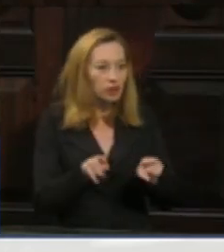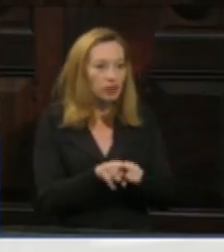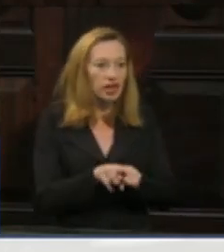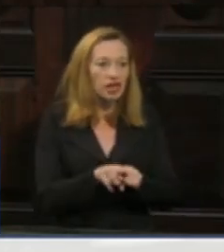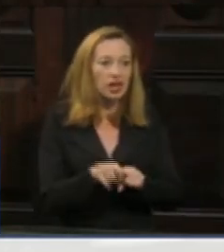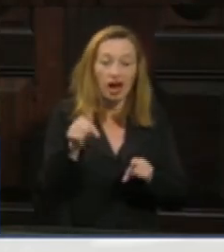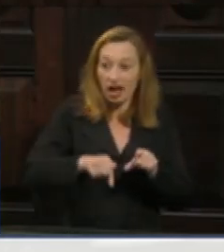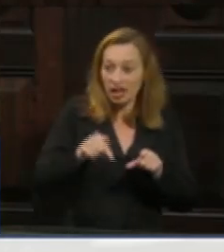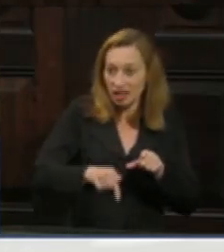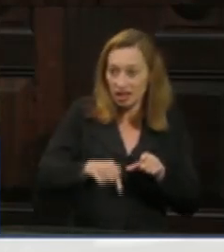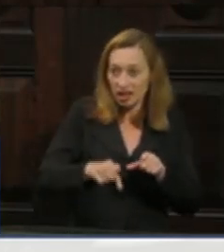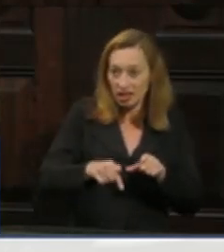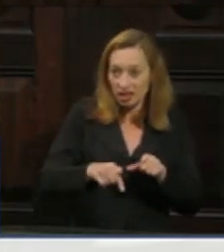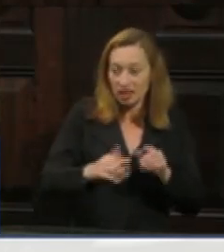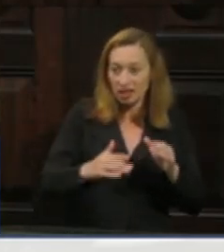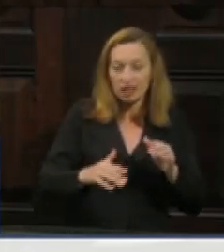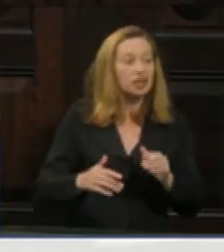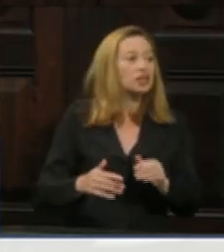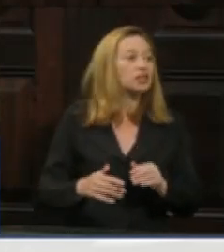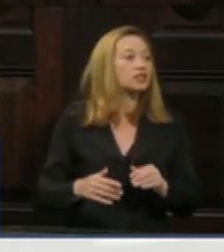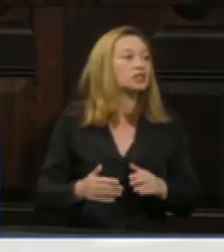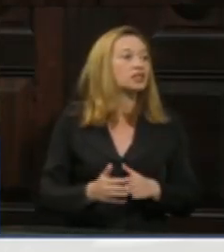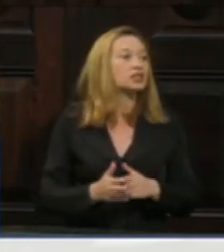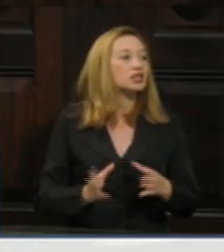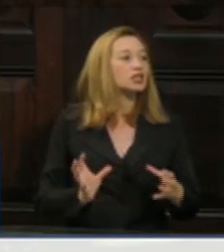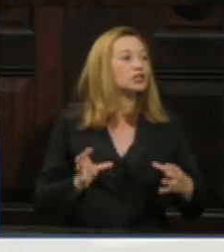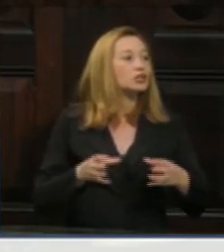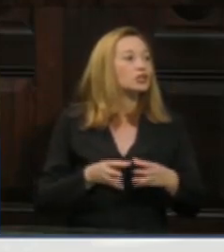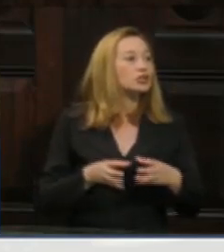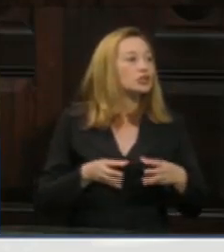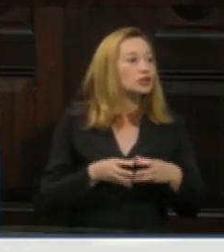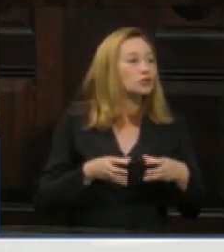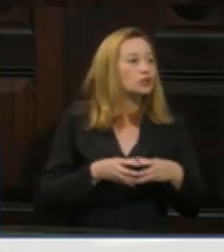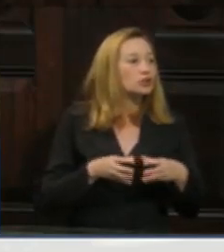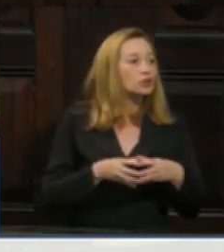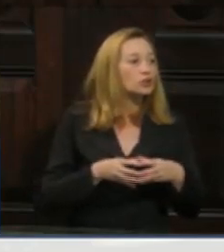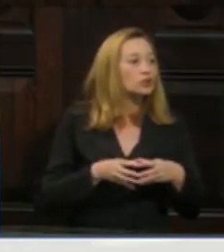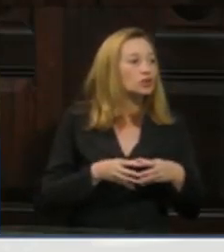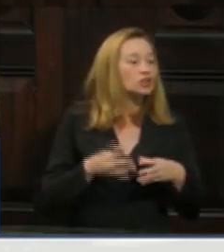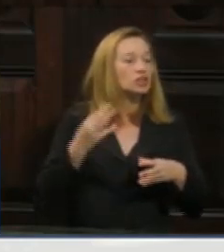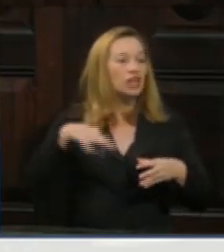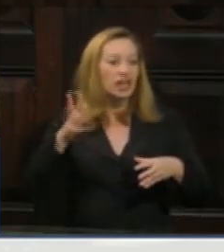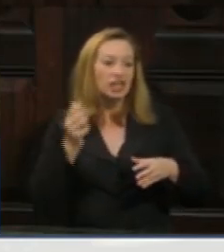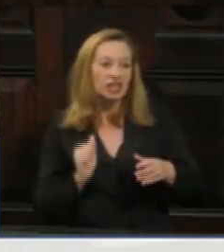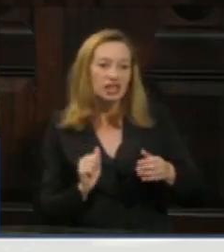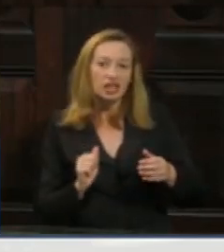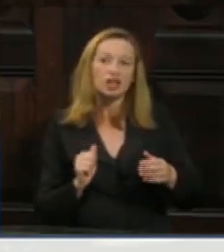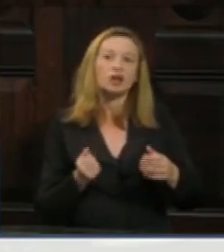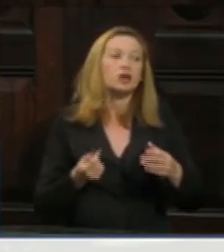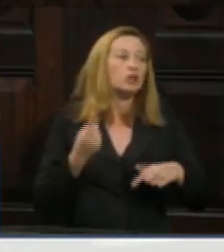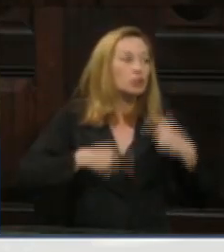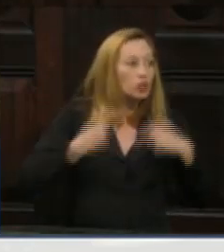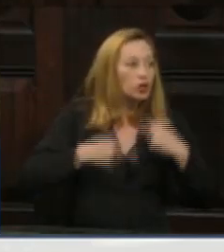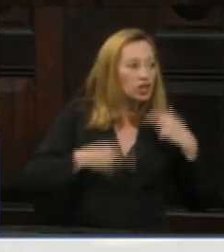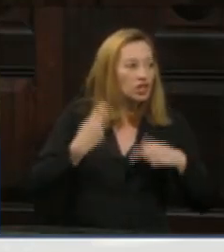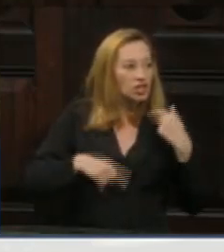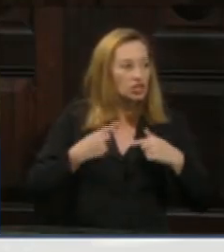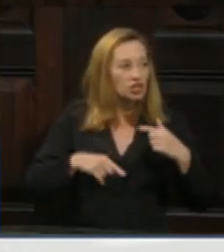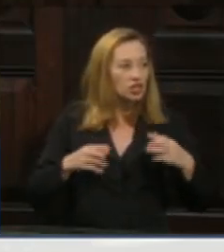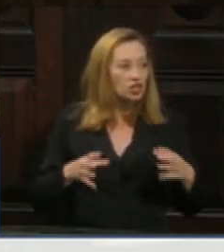senhor é mais veterano nessa casa do que eu, apesar de ter muito